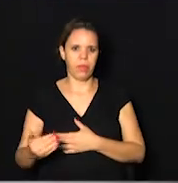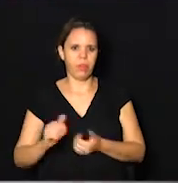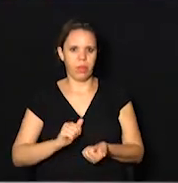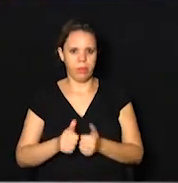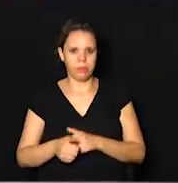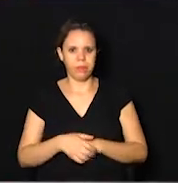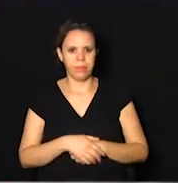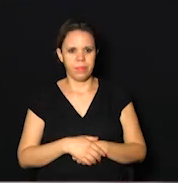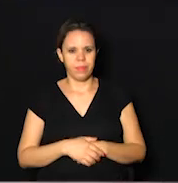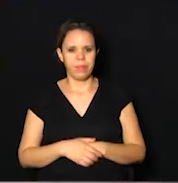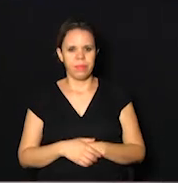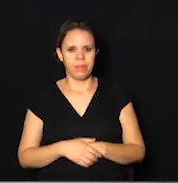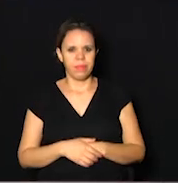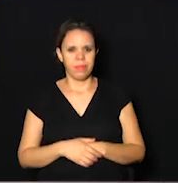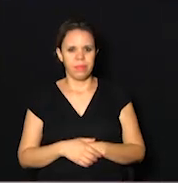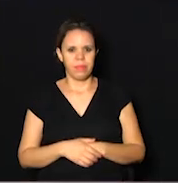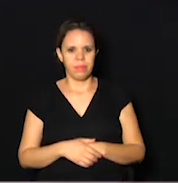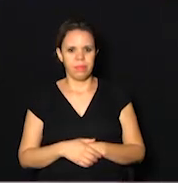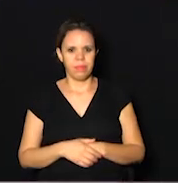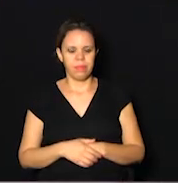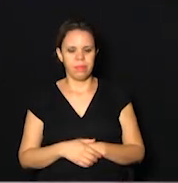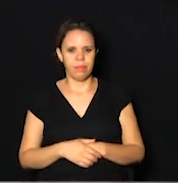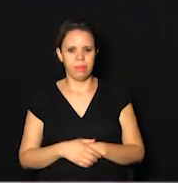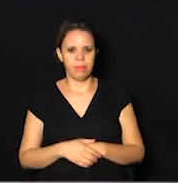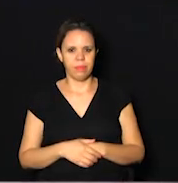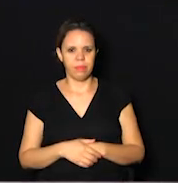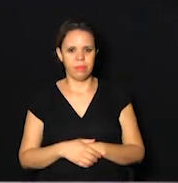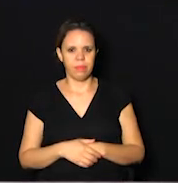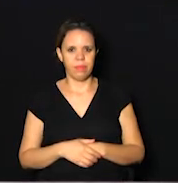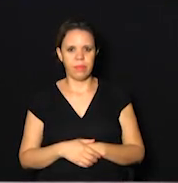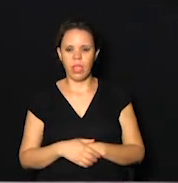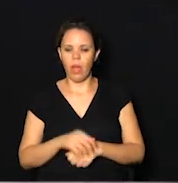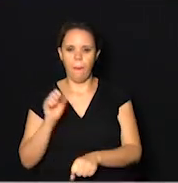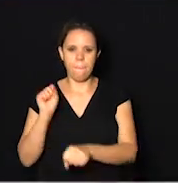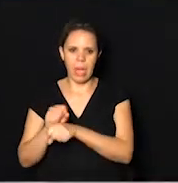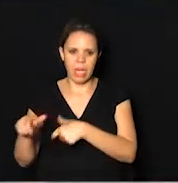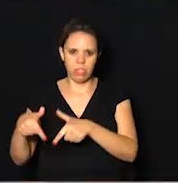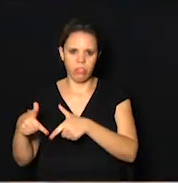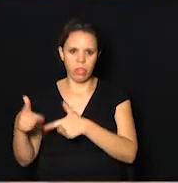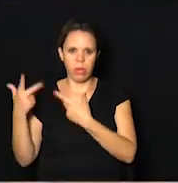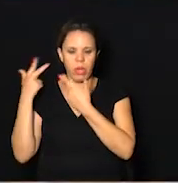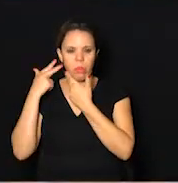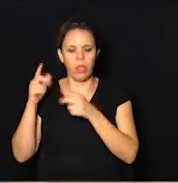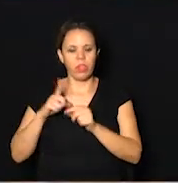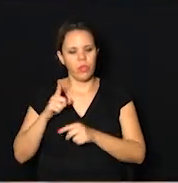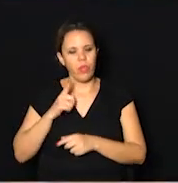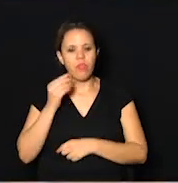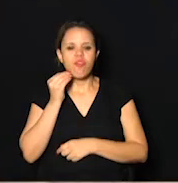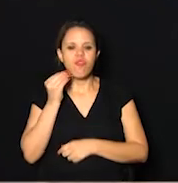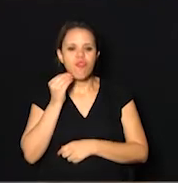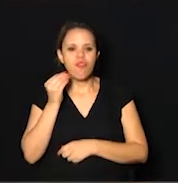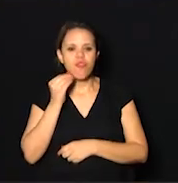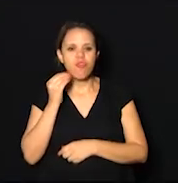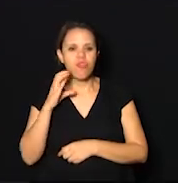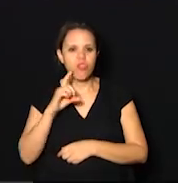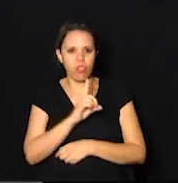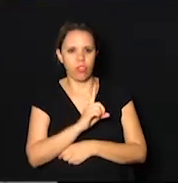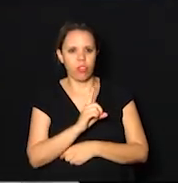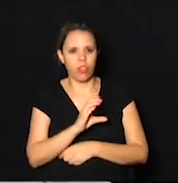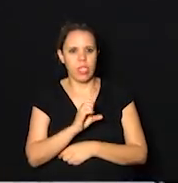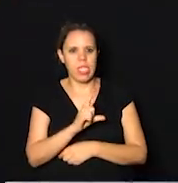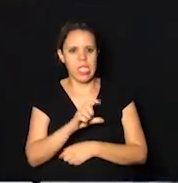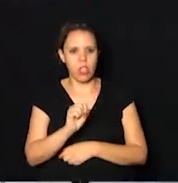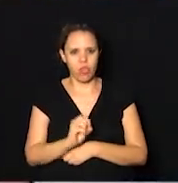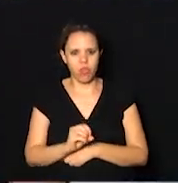né que foram atleta né quando eu fui deixando de trabalhar com o convencional houve uma oportunidade do coordenador